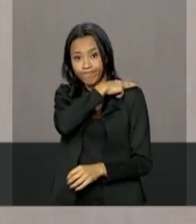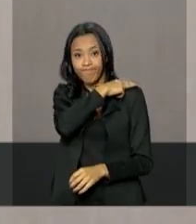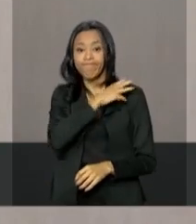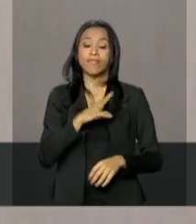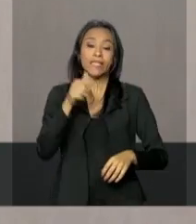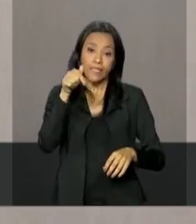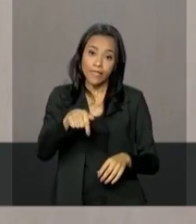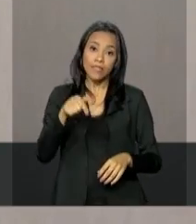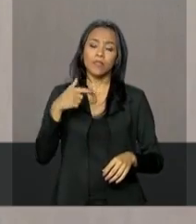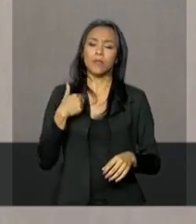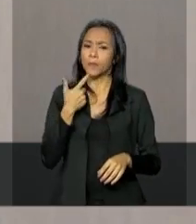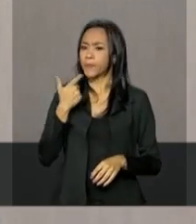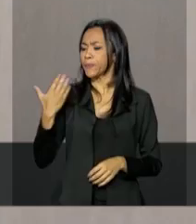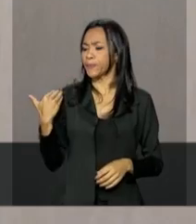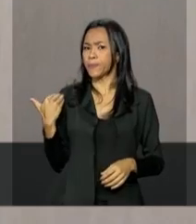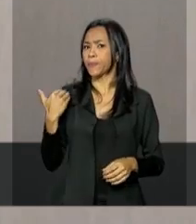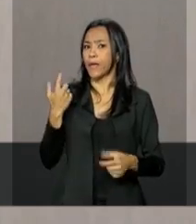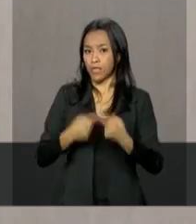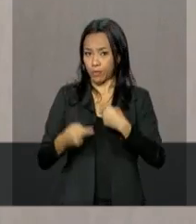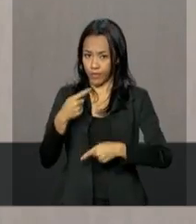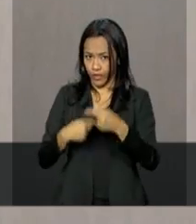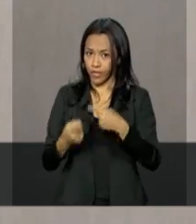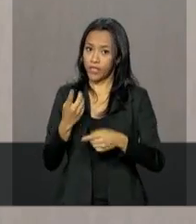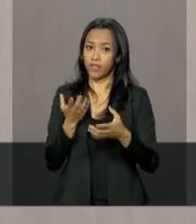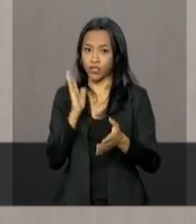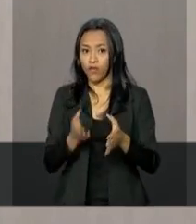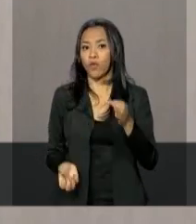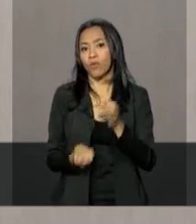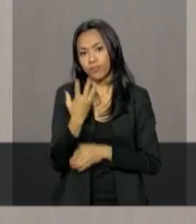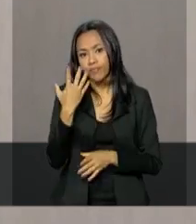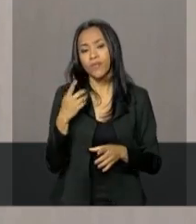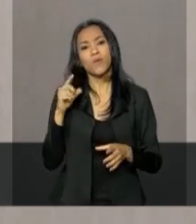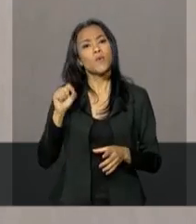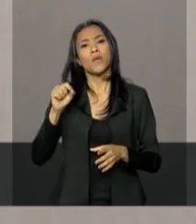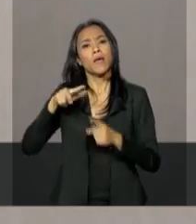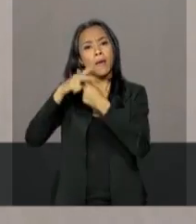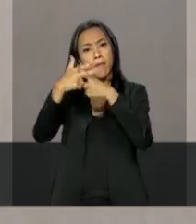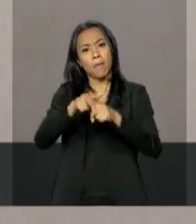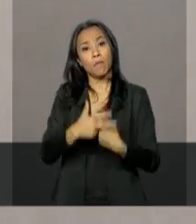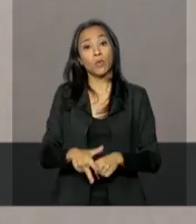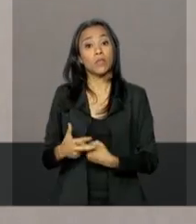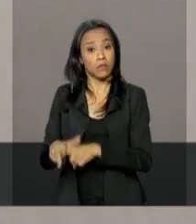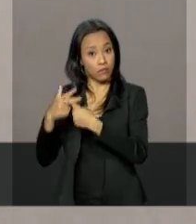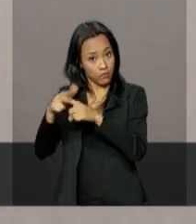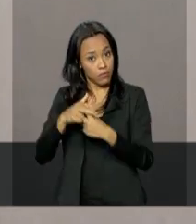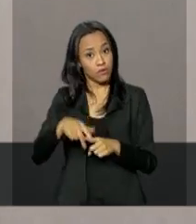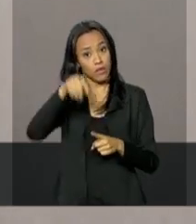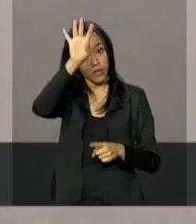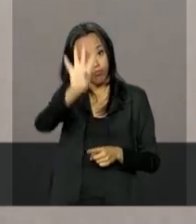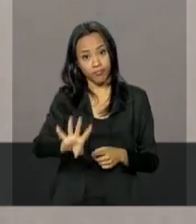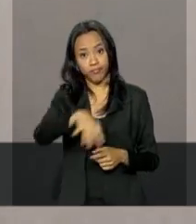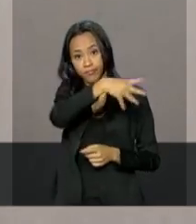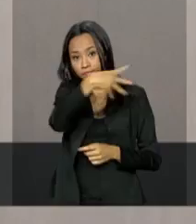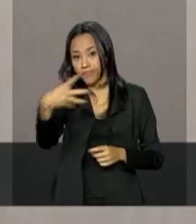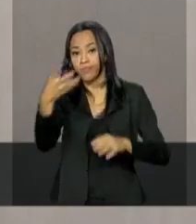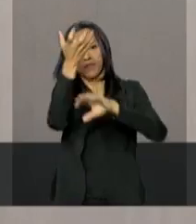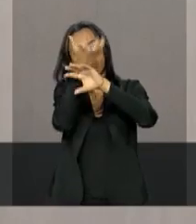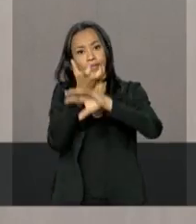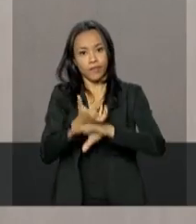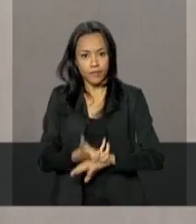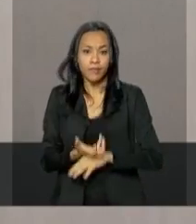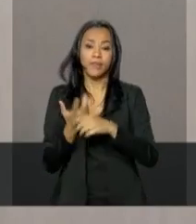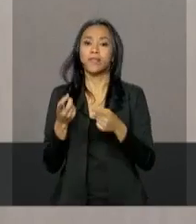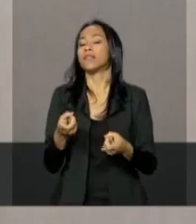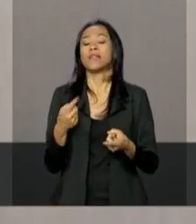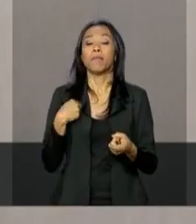as políticas recentemente instituídas de uma grande reforma nesse nível de ensino, para que a gente possa aumentar o contingente